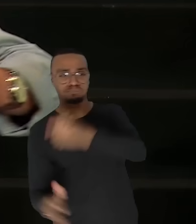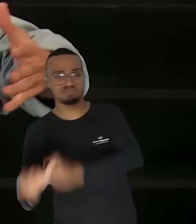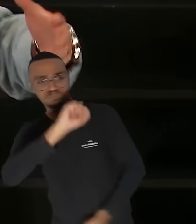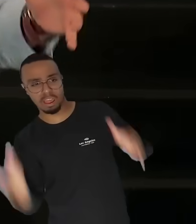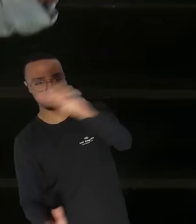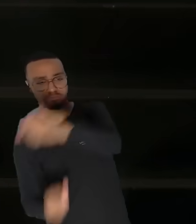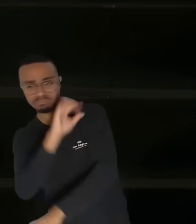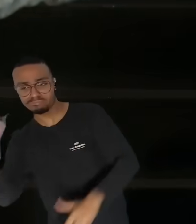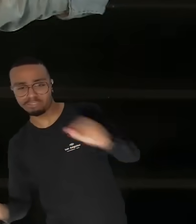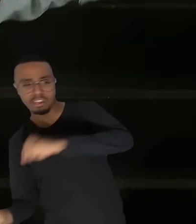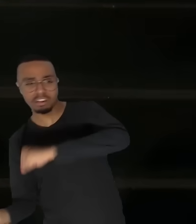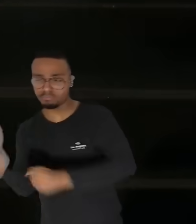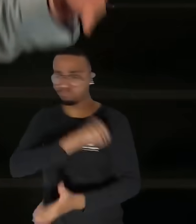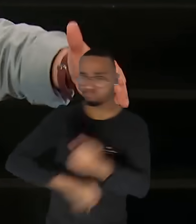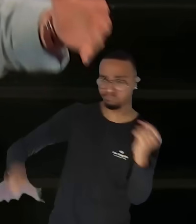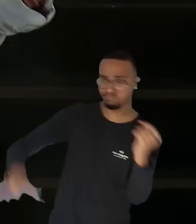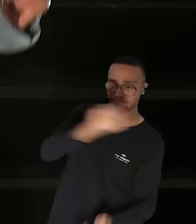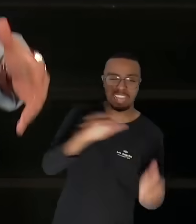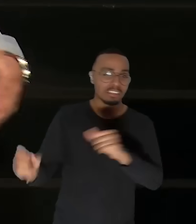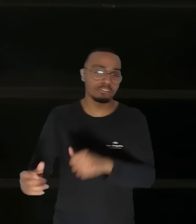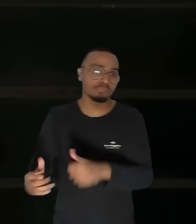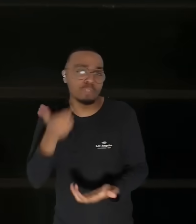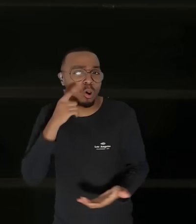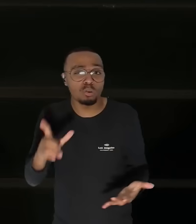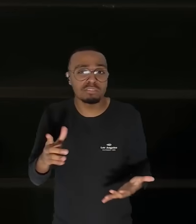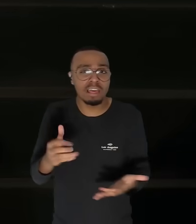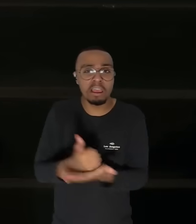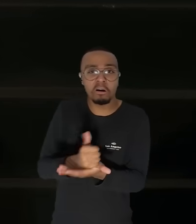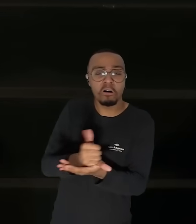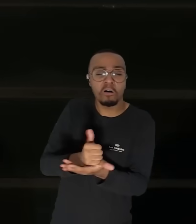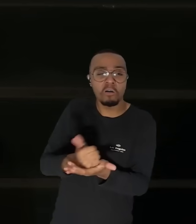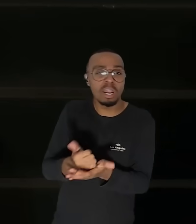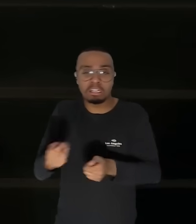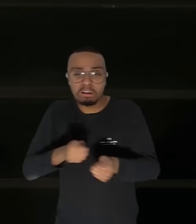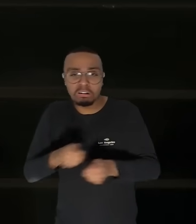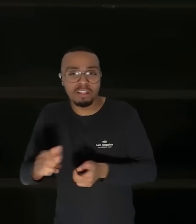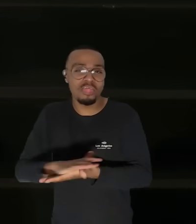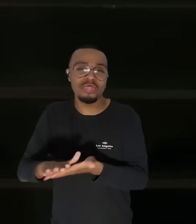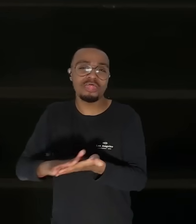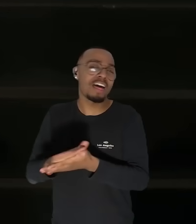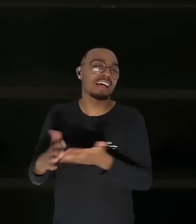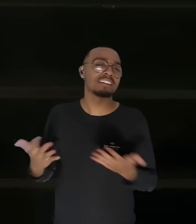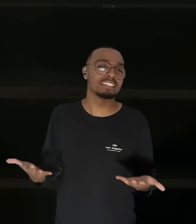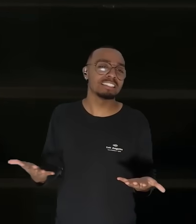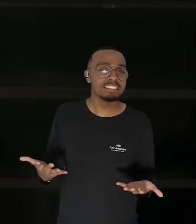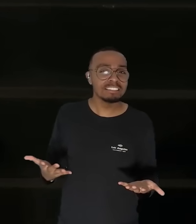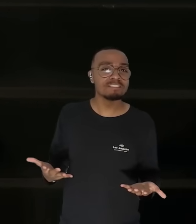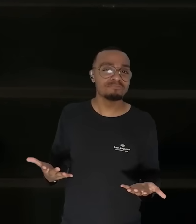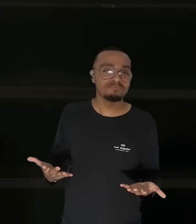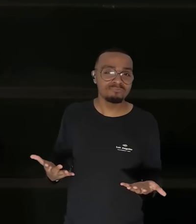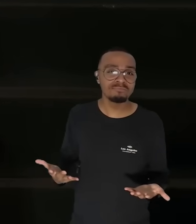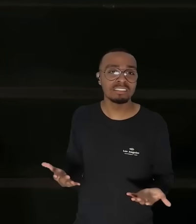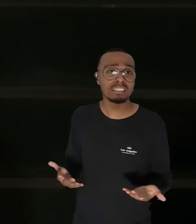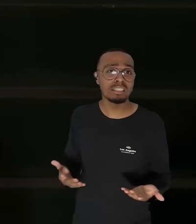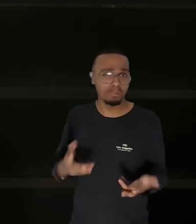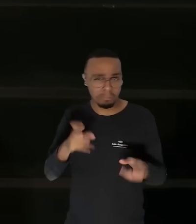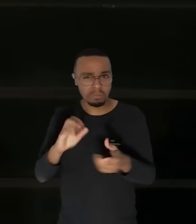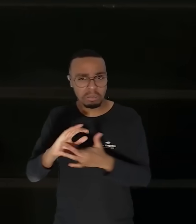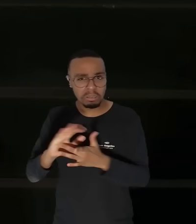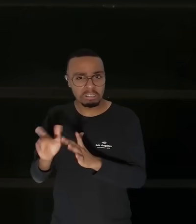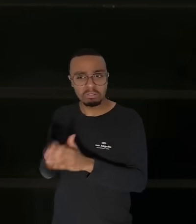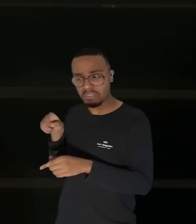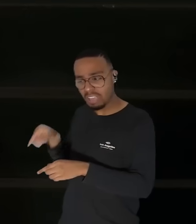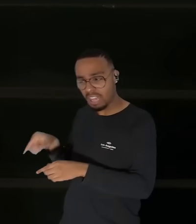para recuar. Os ventos tomaram controle, não dá para administrar. Jesus está num barco onde não dá